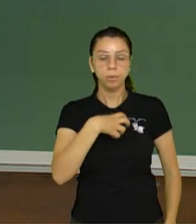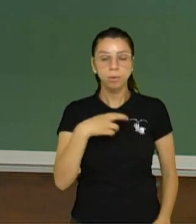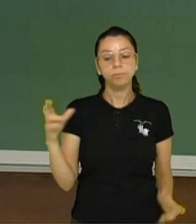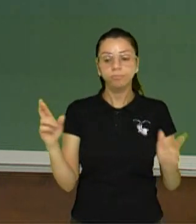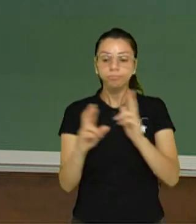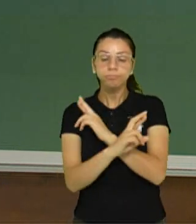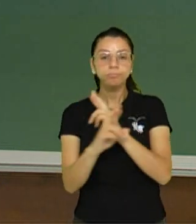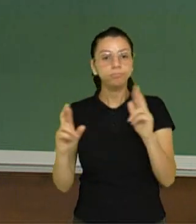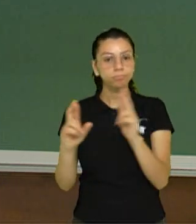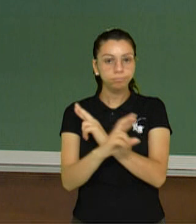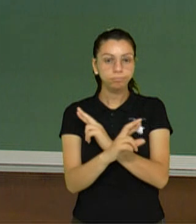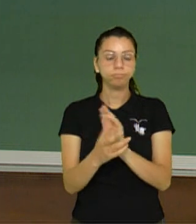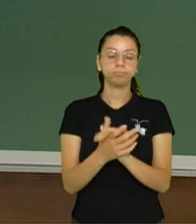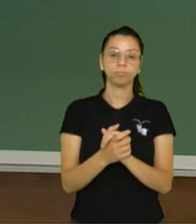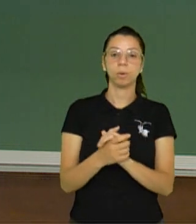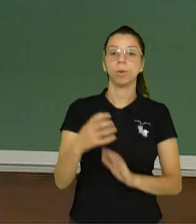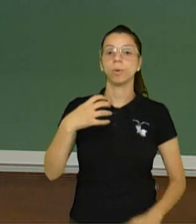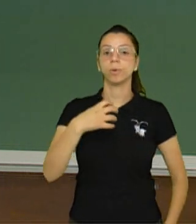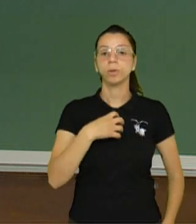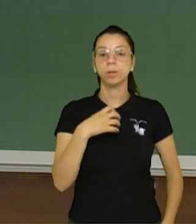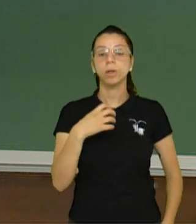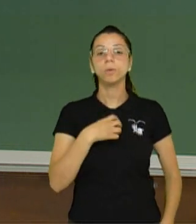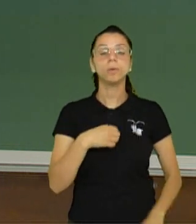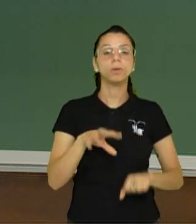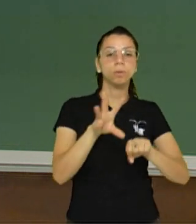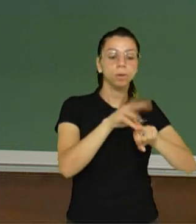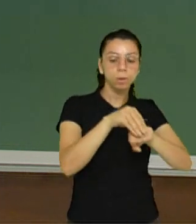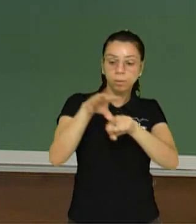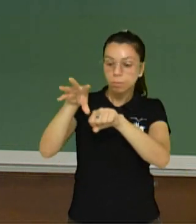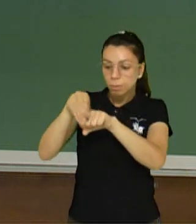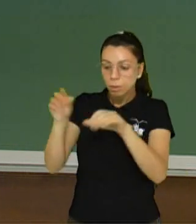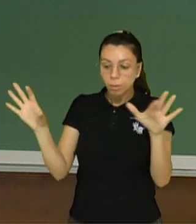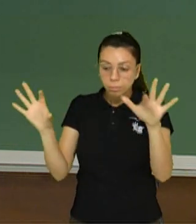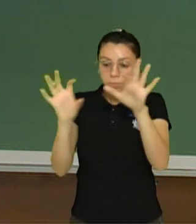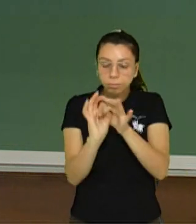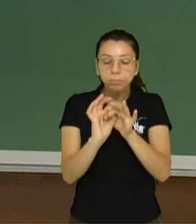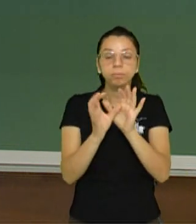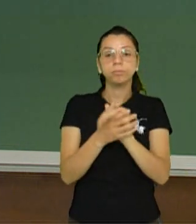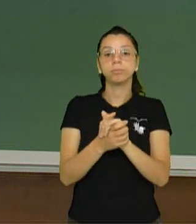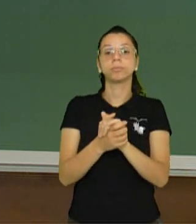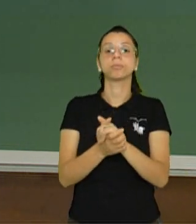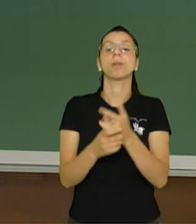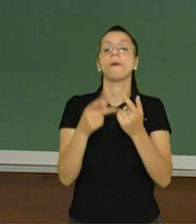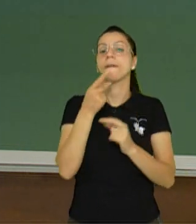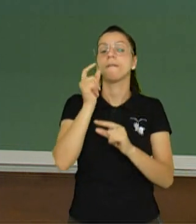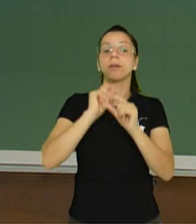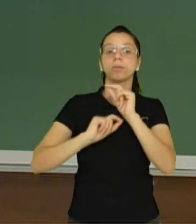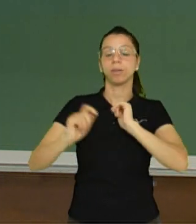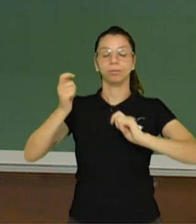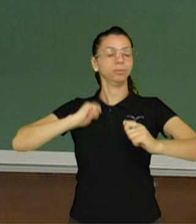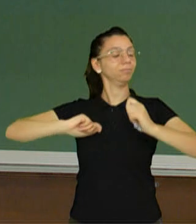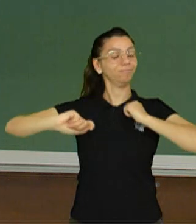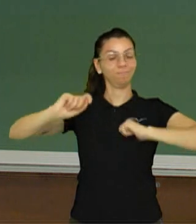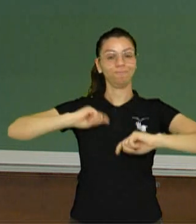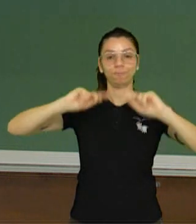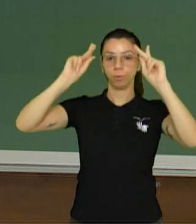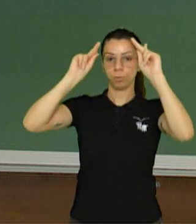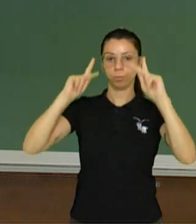conhecimento, né? Então, quando o romântico fala sobre a angústia humana, ele já está